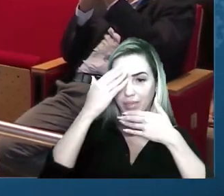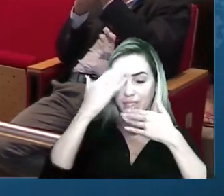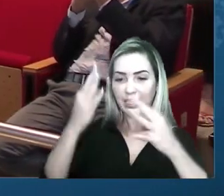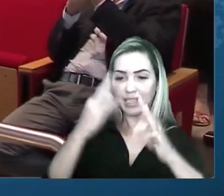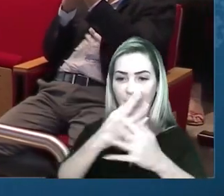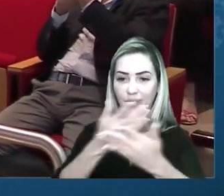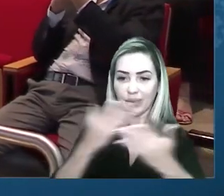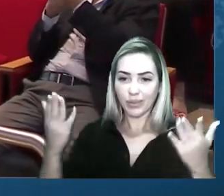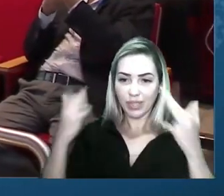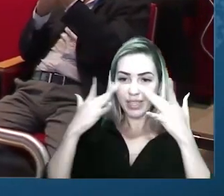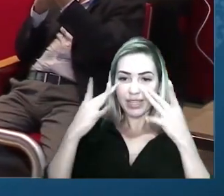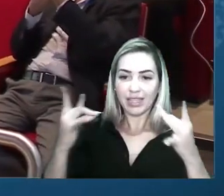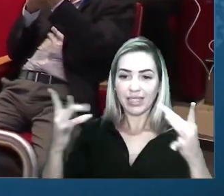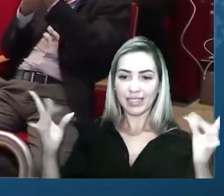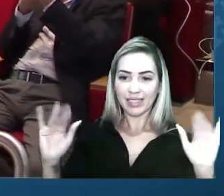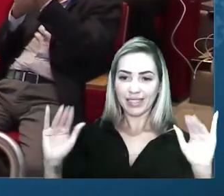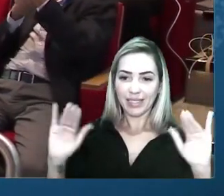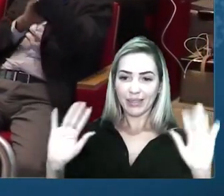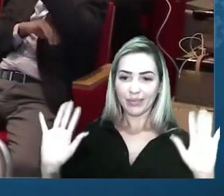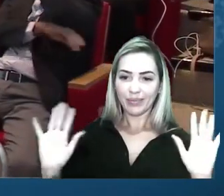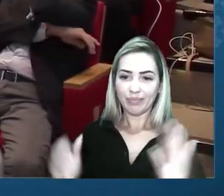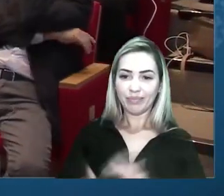atenção.